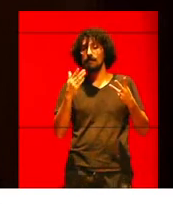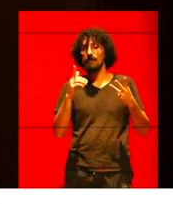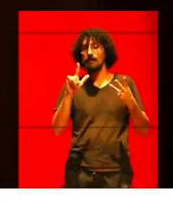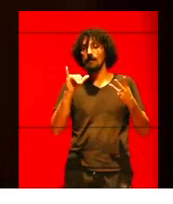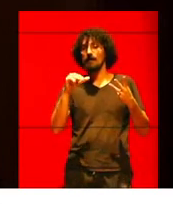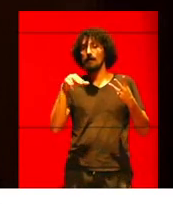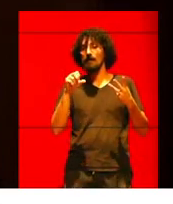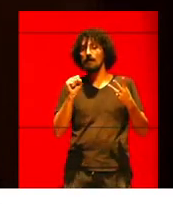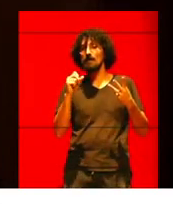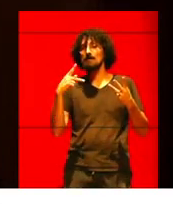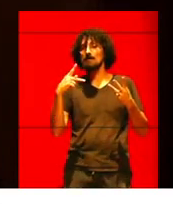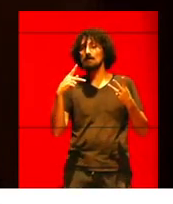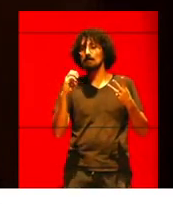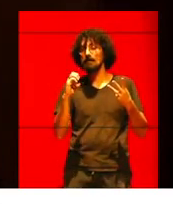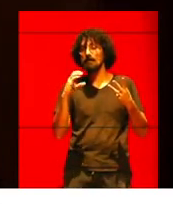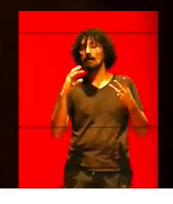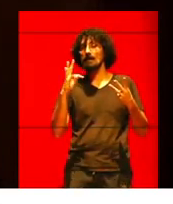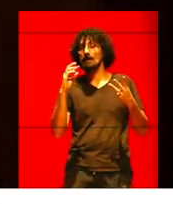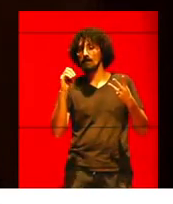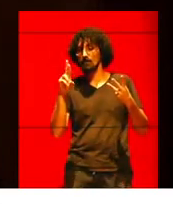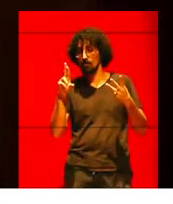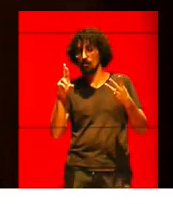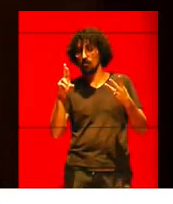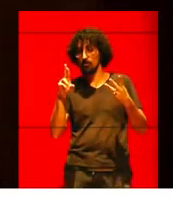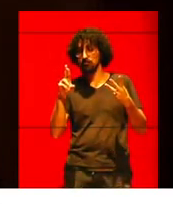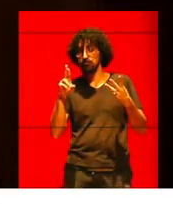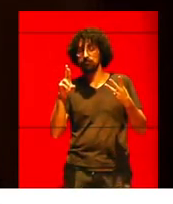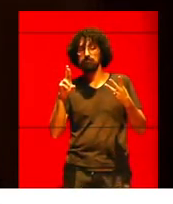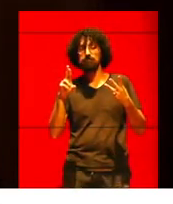Gostam? Não? Por quê?